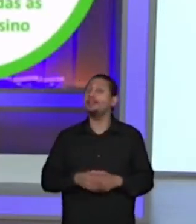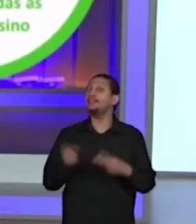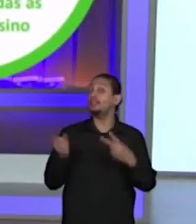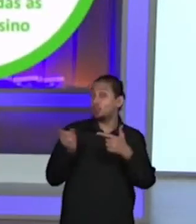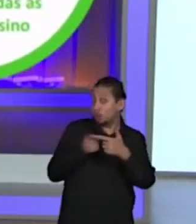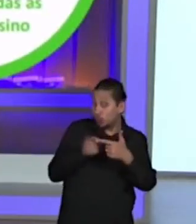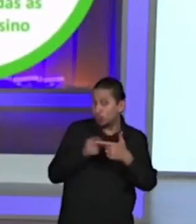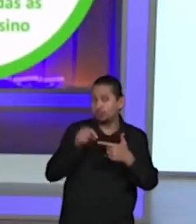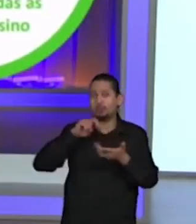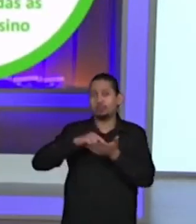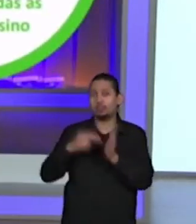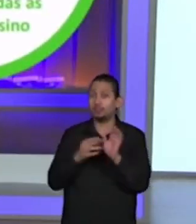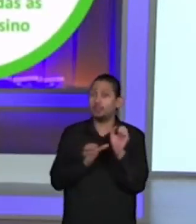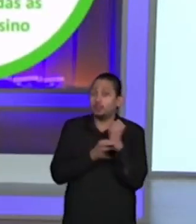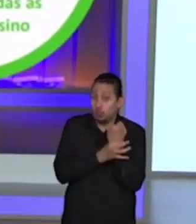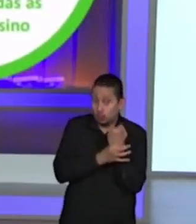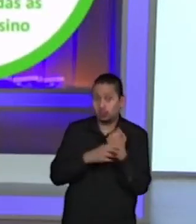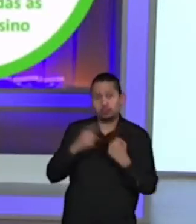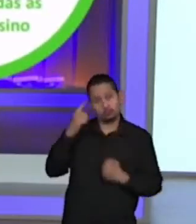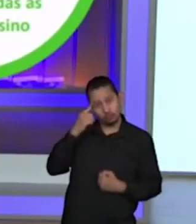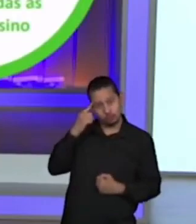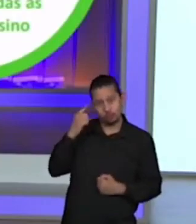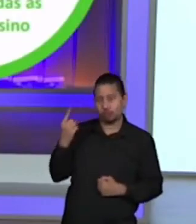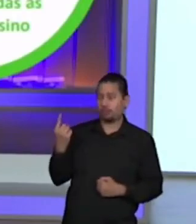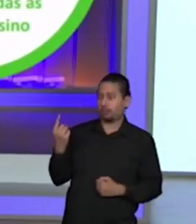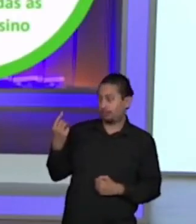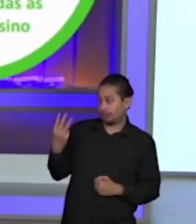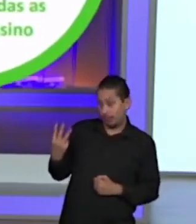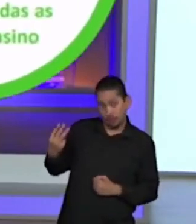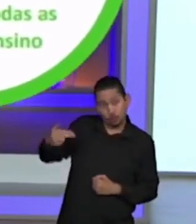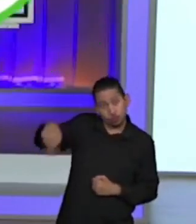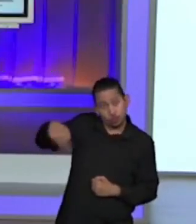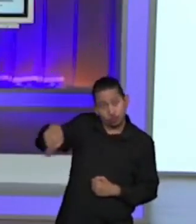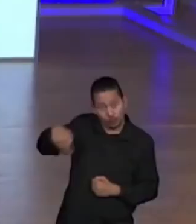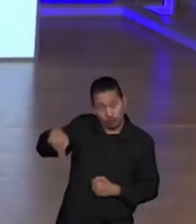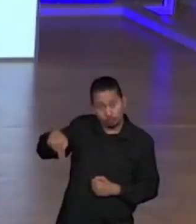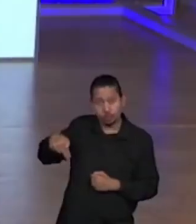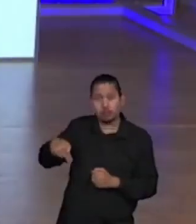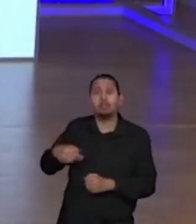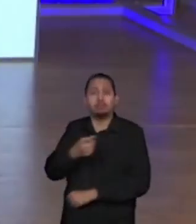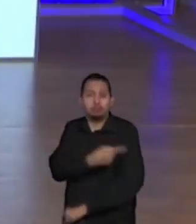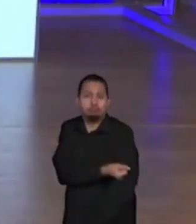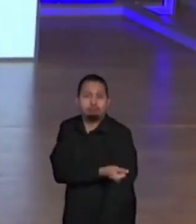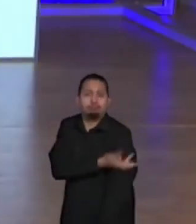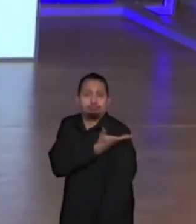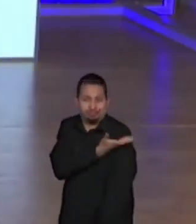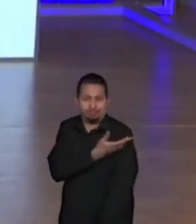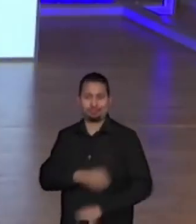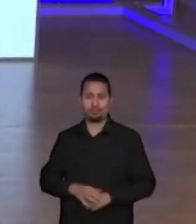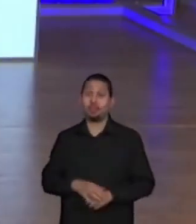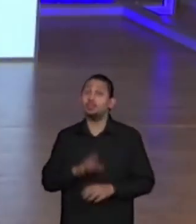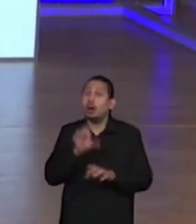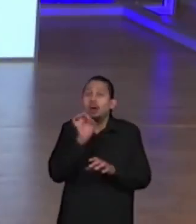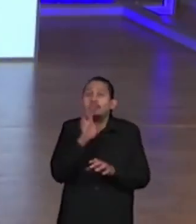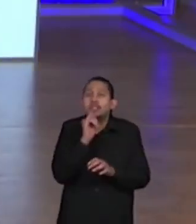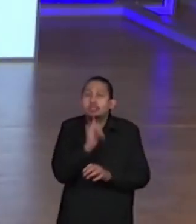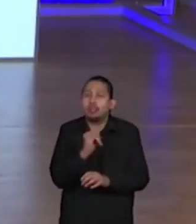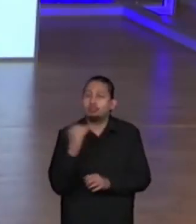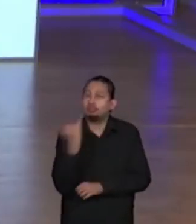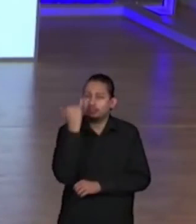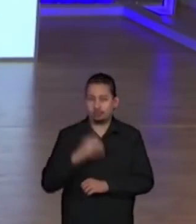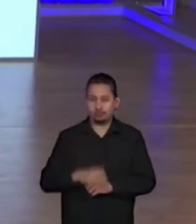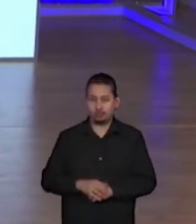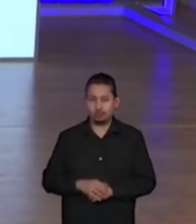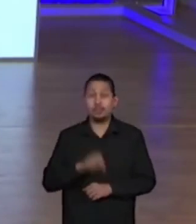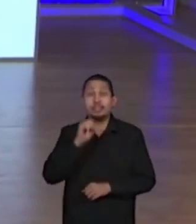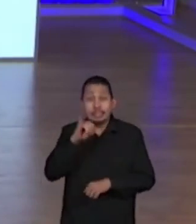educação será no dia 3 de novembro, com as aulas do ensino fundamental. Tem um detalhe muito importante. Em todas as